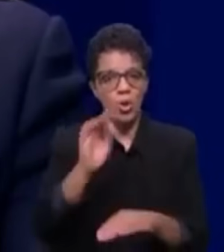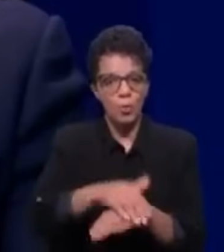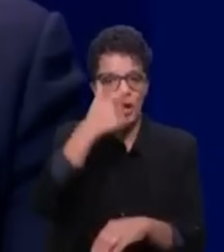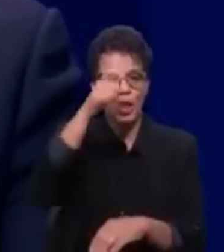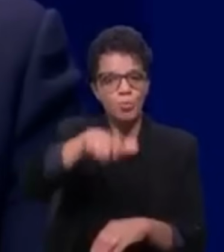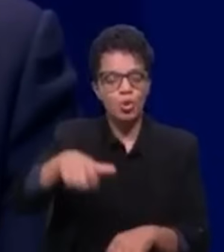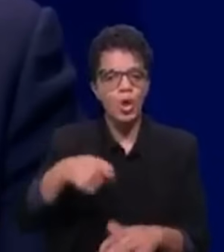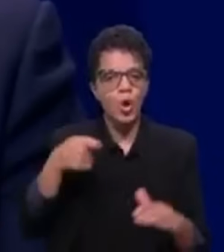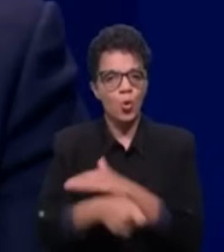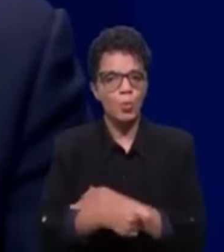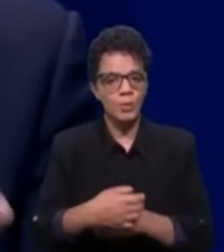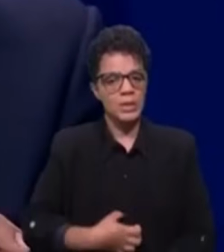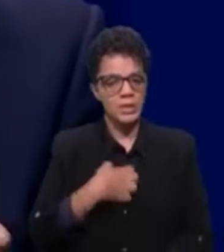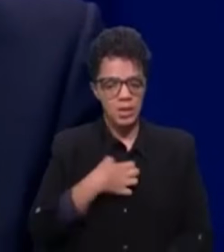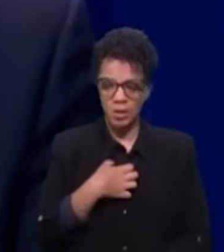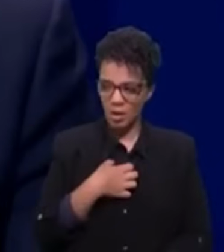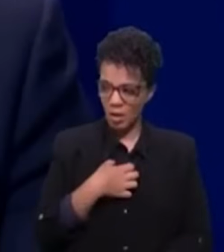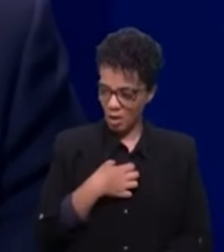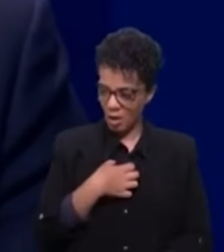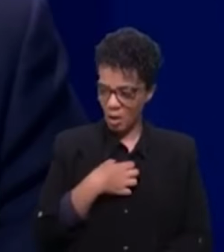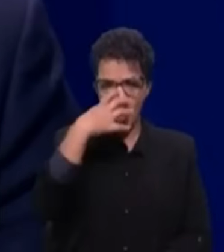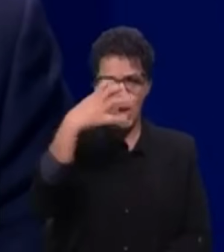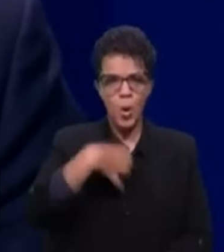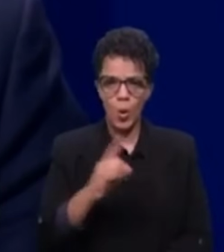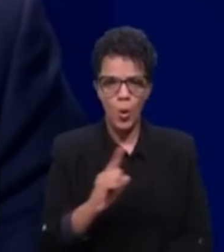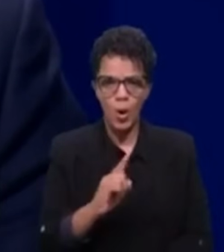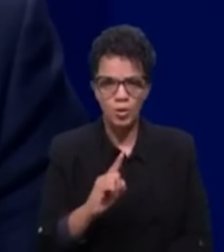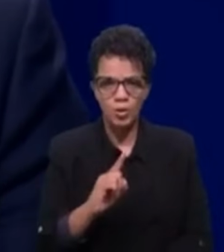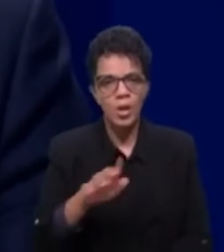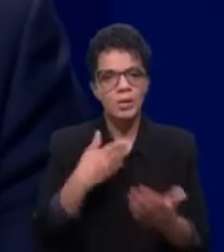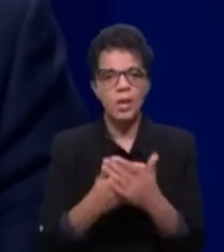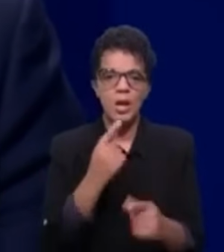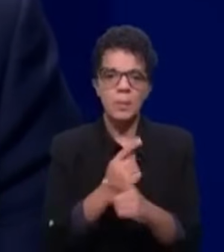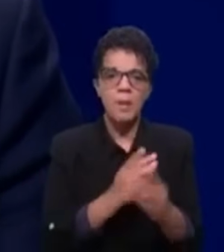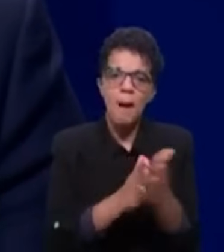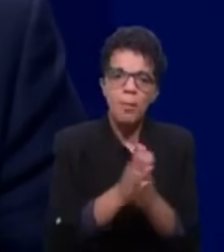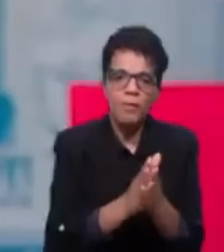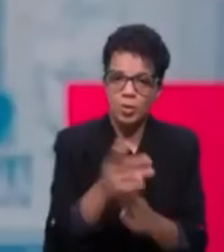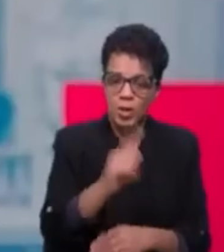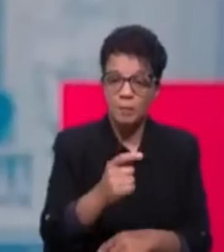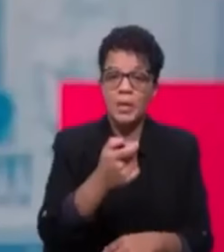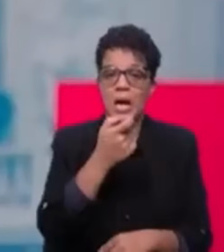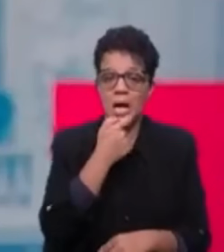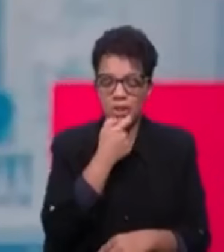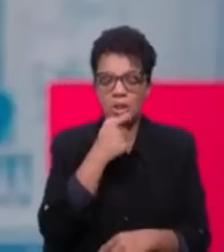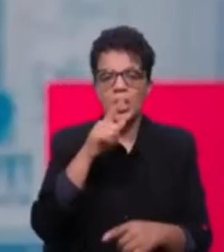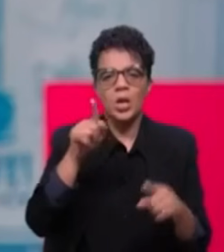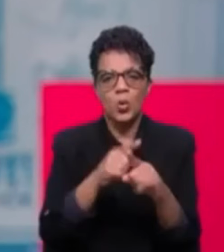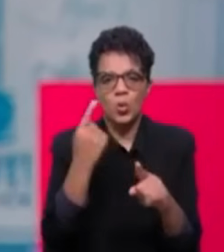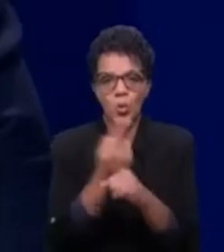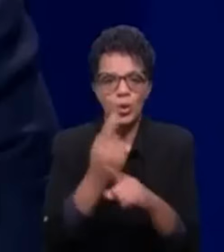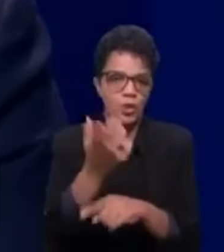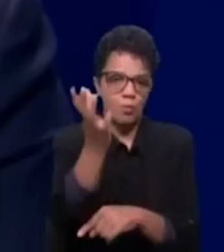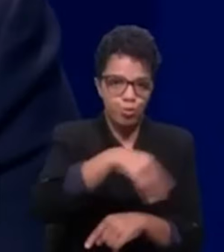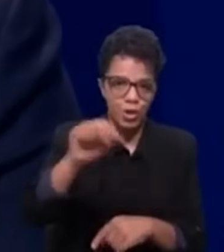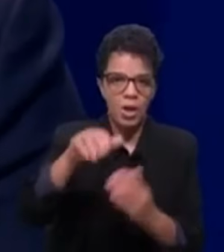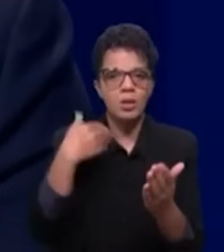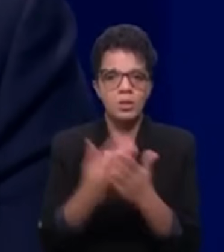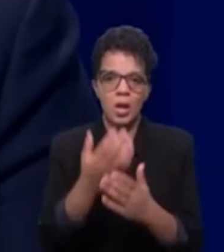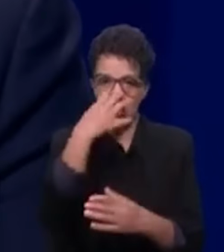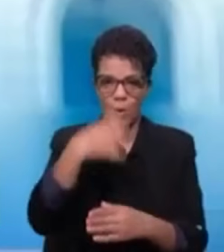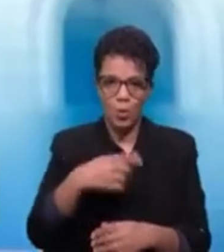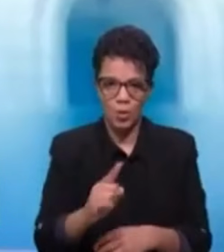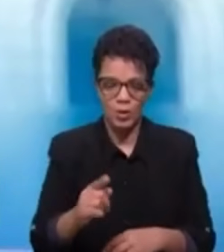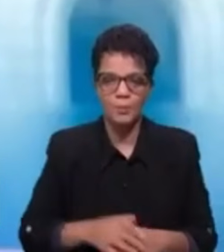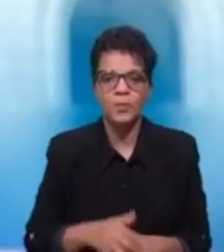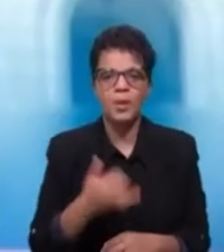sentirem que em Portugal não gozam connosco e ficam a goar os seus bens Milionários é quando são apreendidos e devolvidos à pessas and Ventura 20.000 milhões Que aponta como